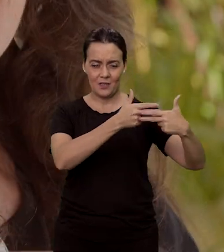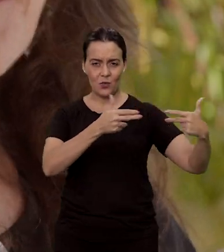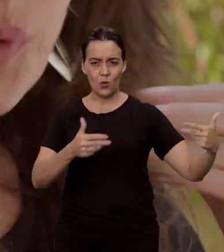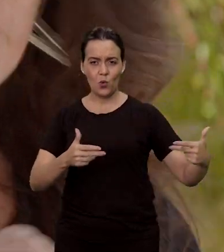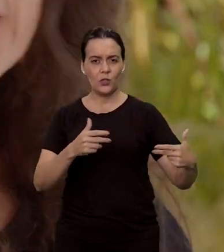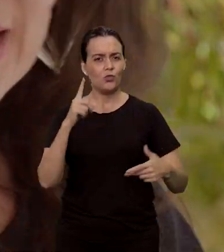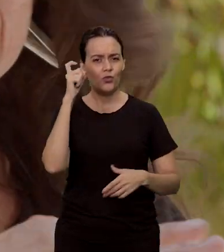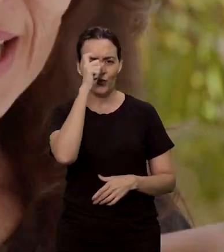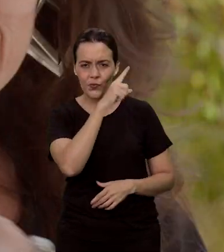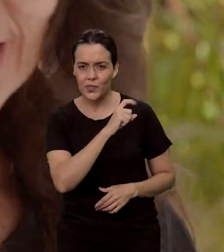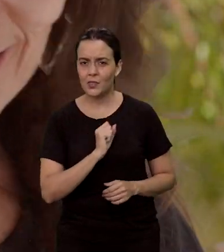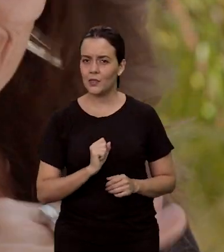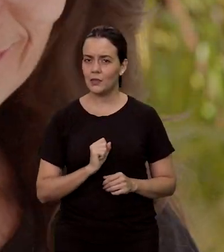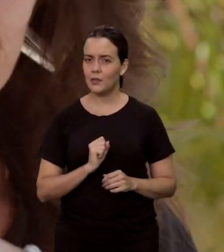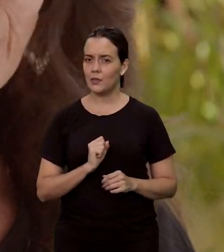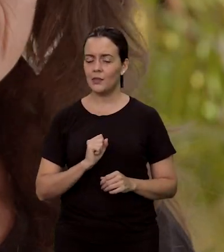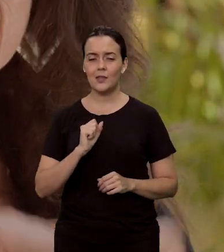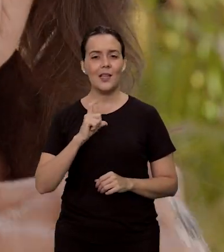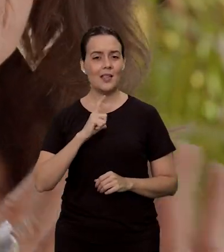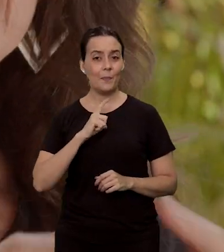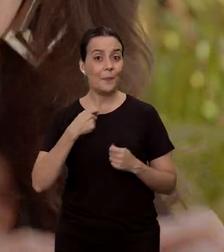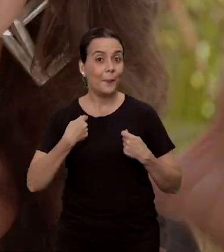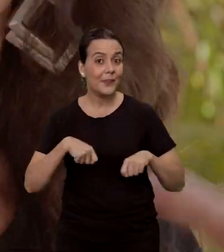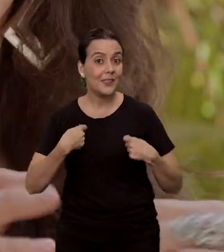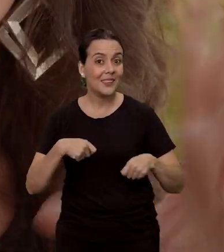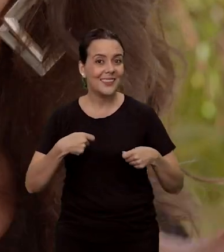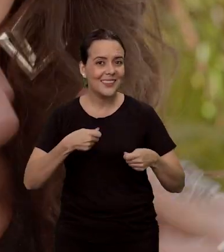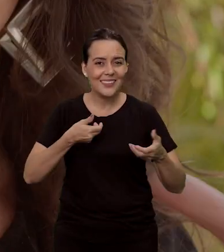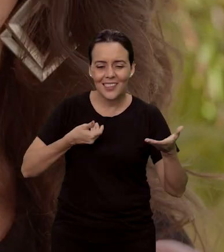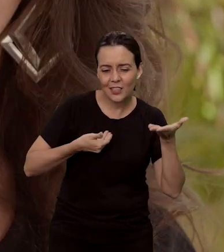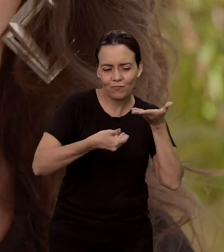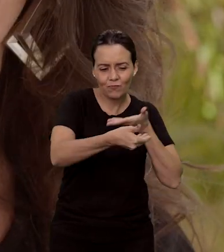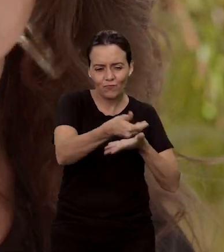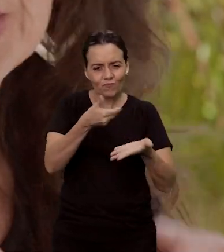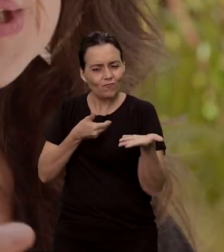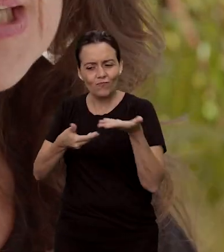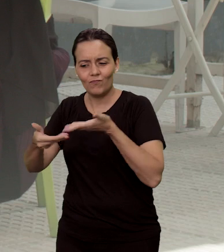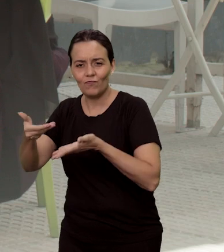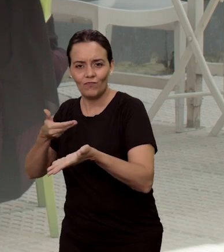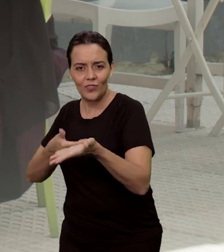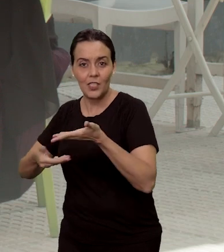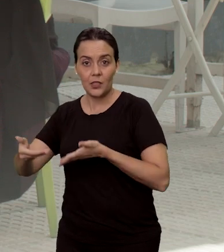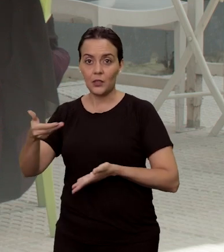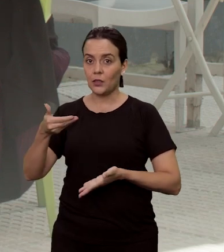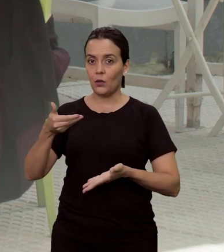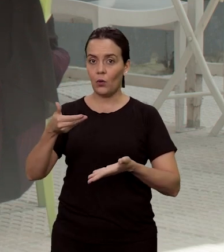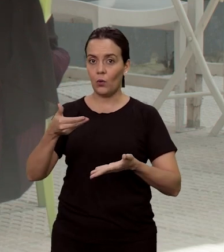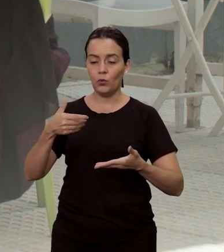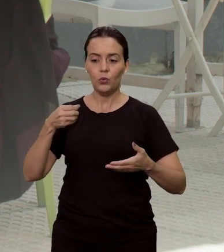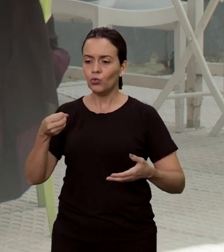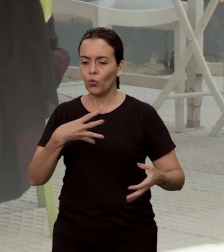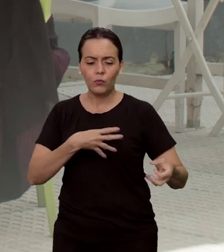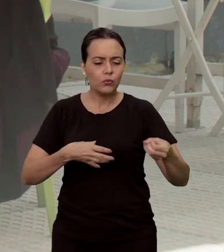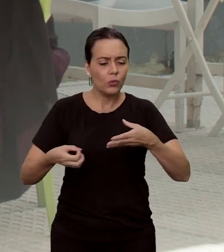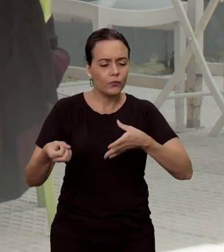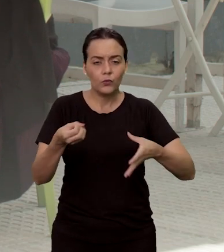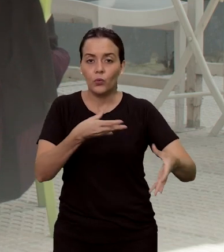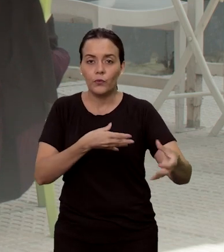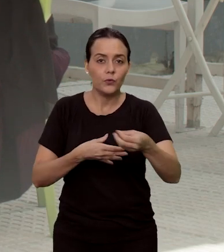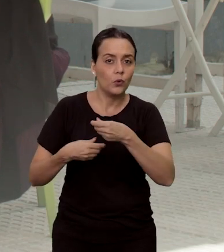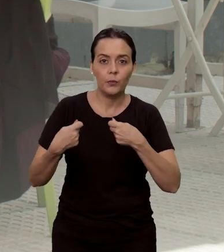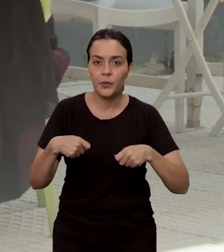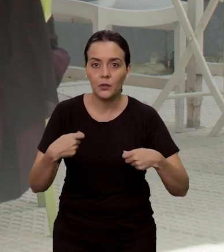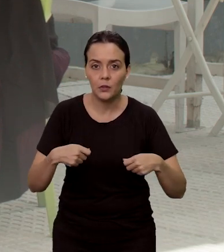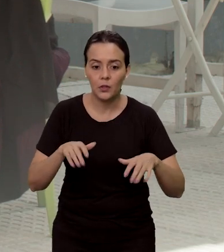tem muita interação e, portanto, muita emergência de novas coisas. Então tem um momento em que se rompe uma